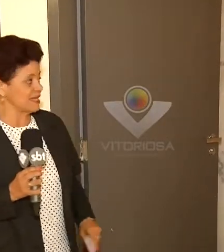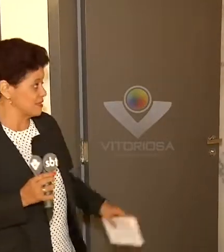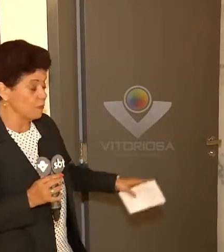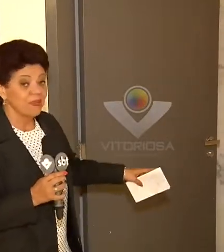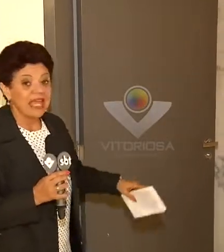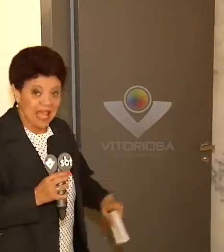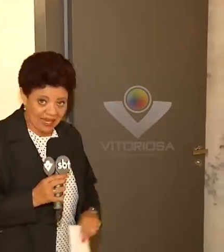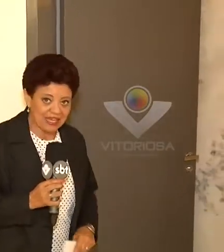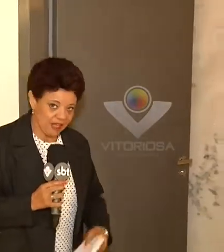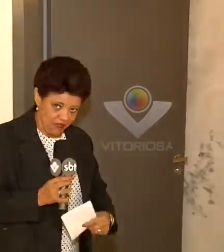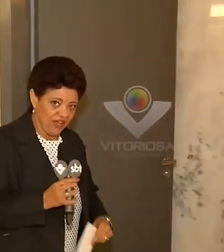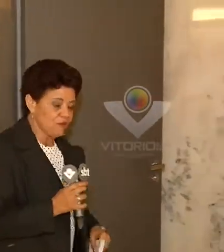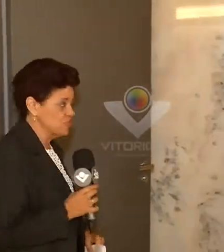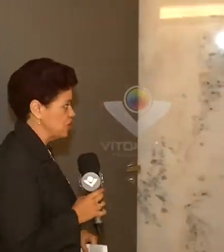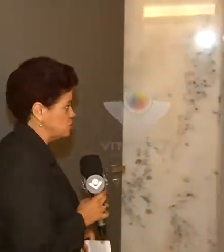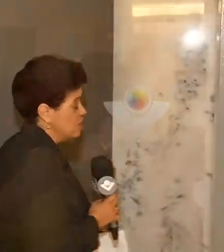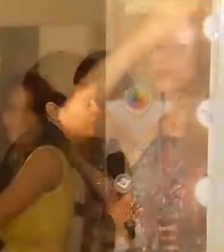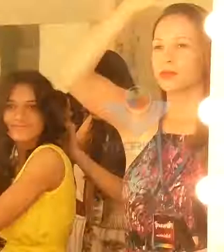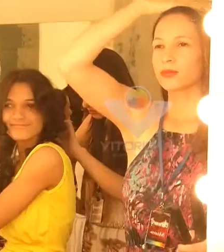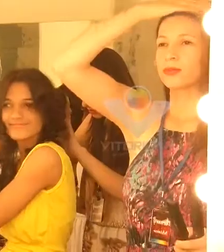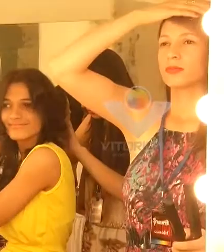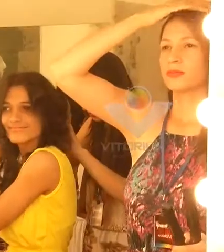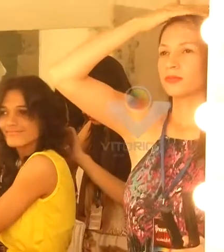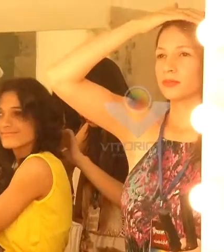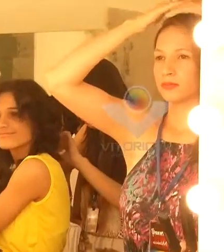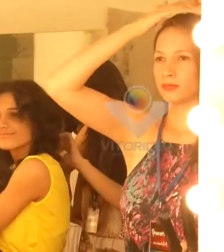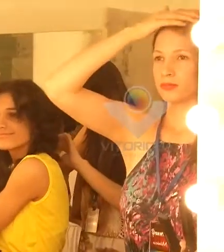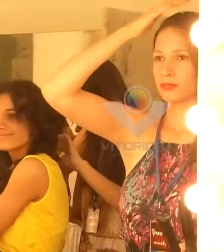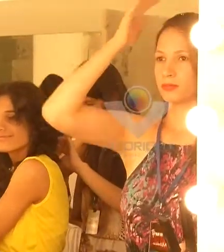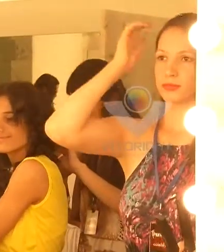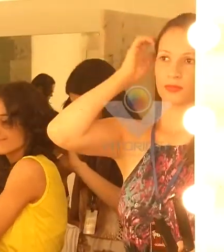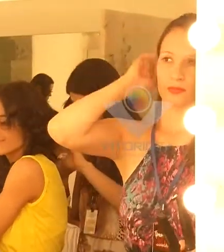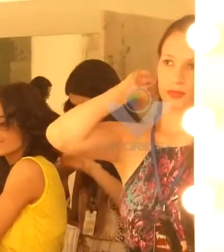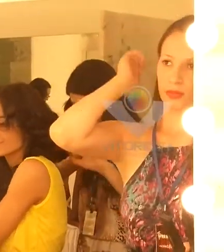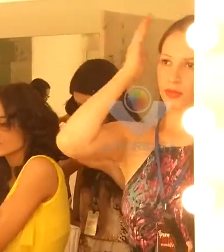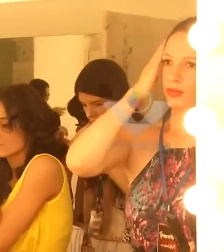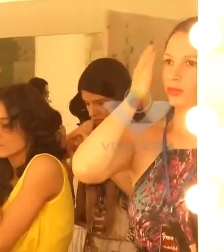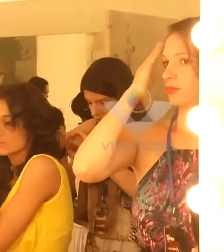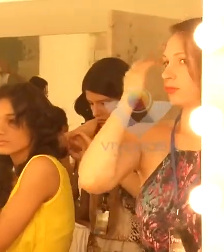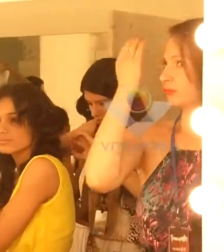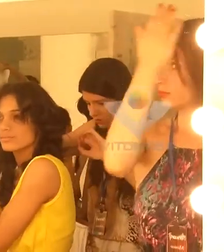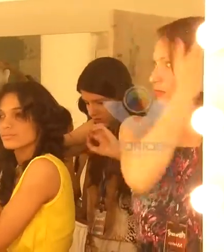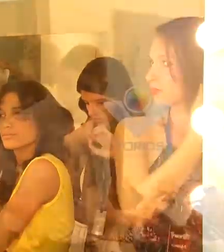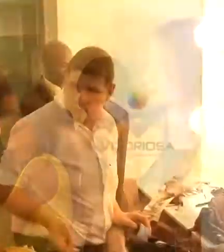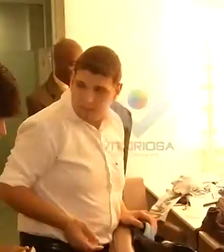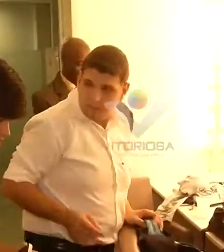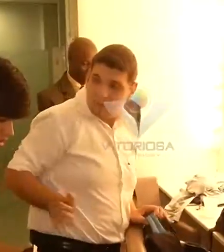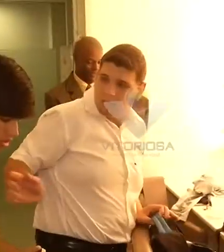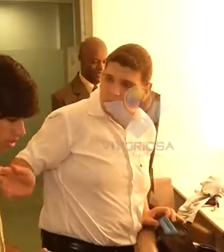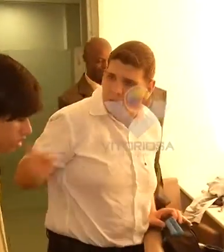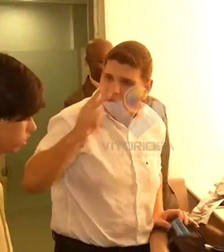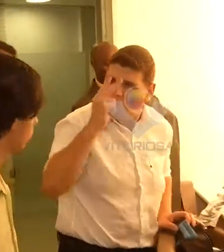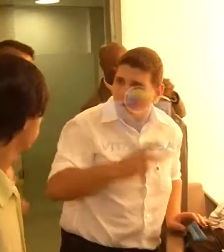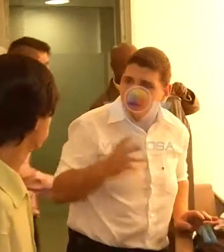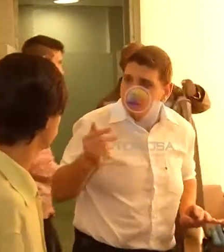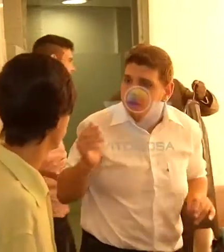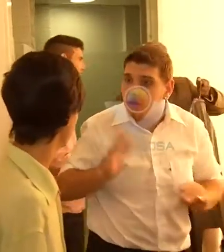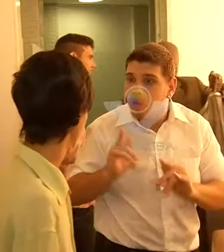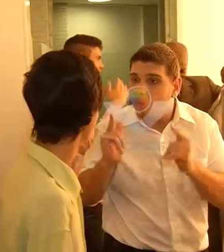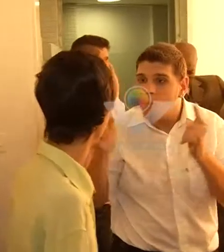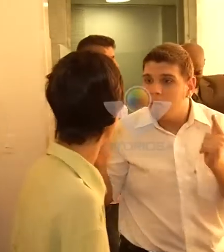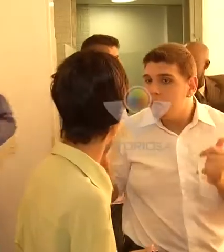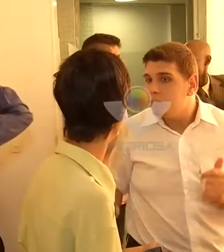apresentação. E aqui, vem com a gente, estão as professoras. Nós vamos conversar com a Sarita, ela que é a